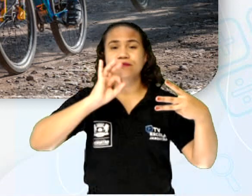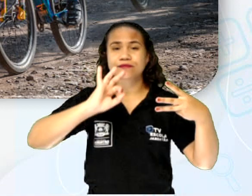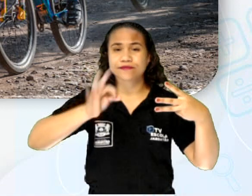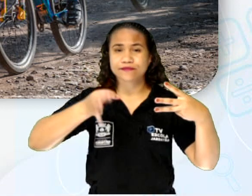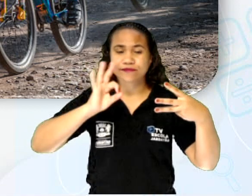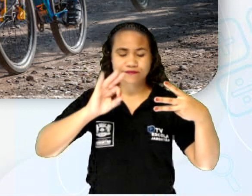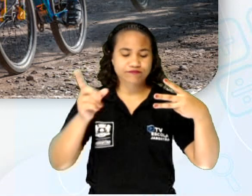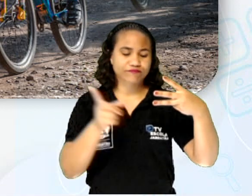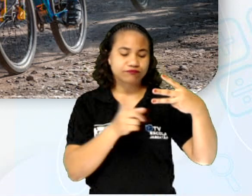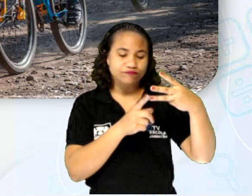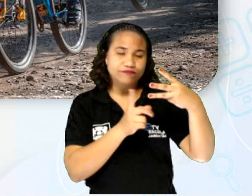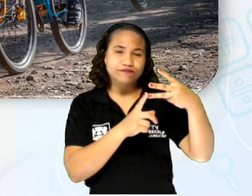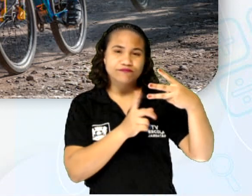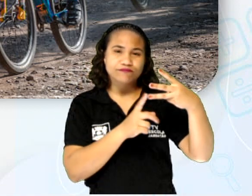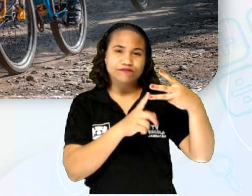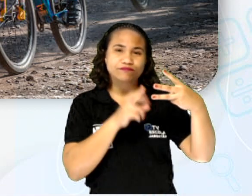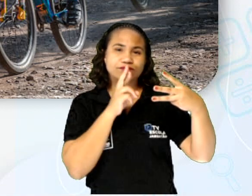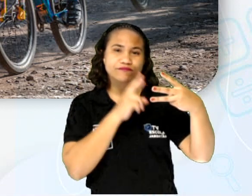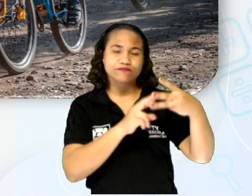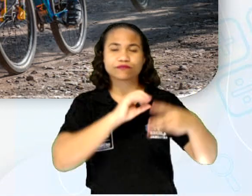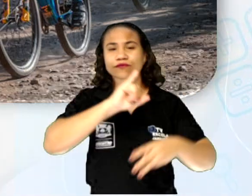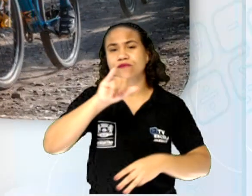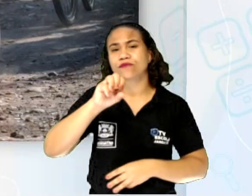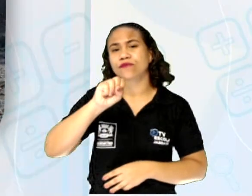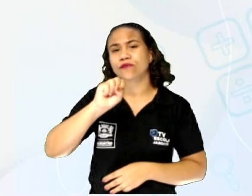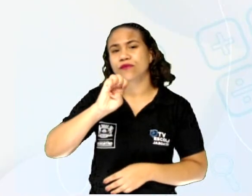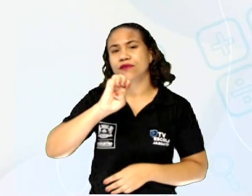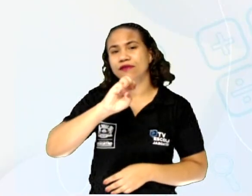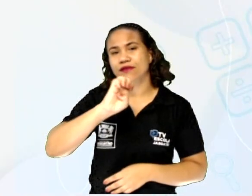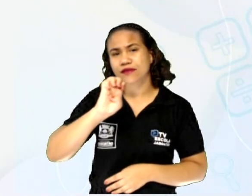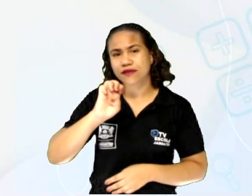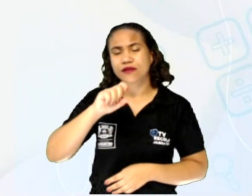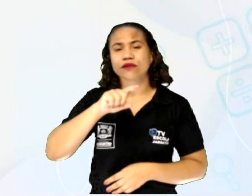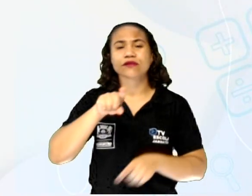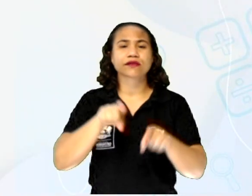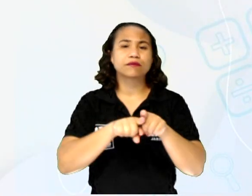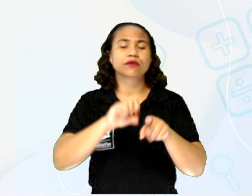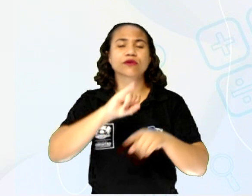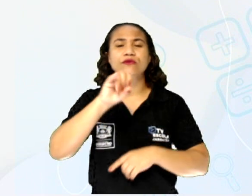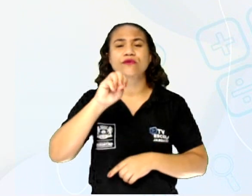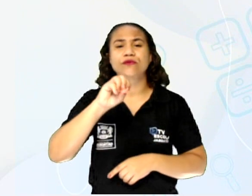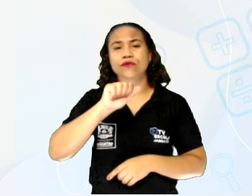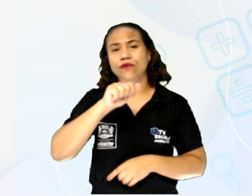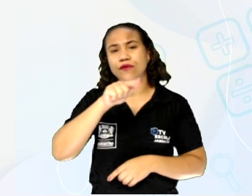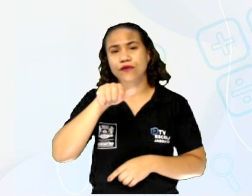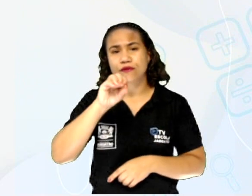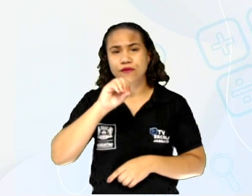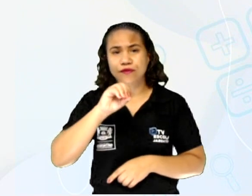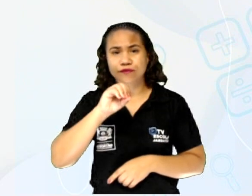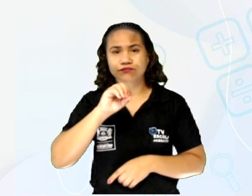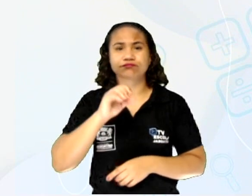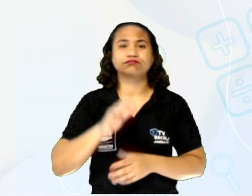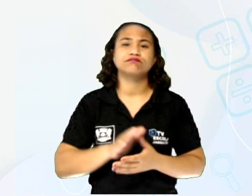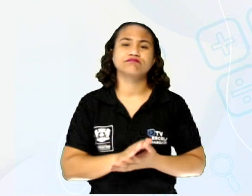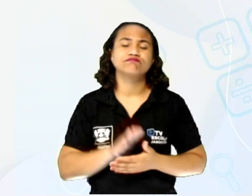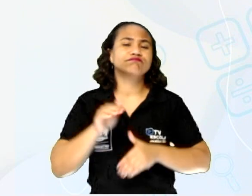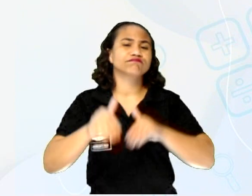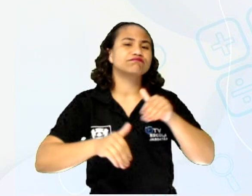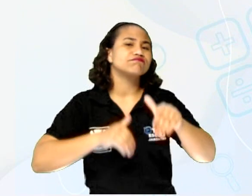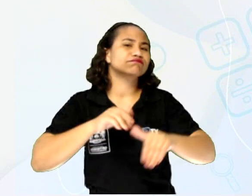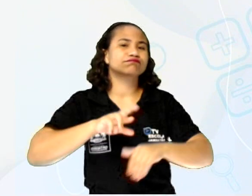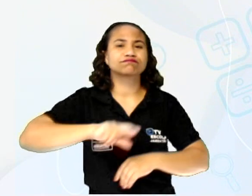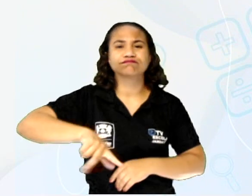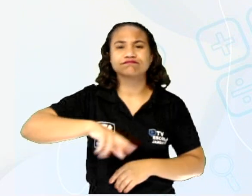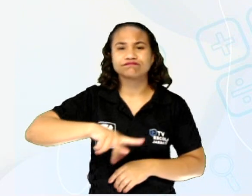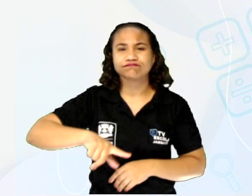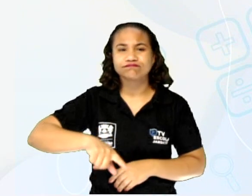a terceira. José e João aren't swim. You don't